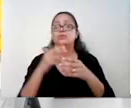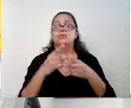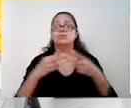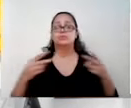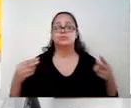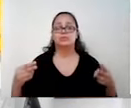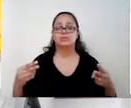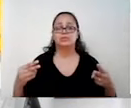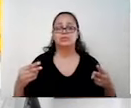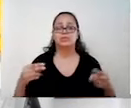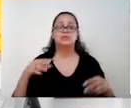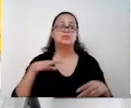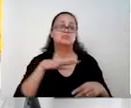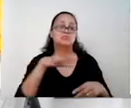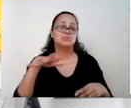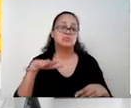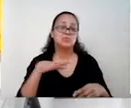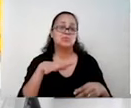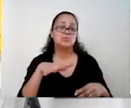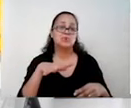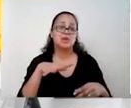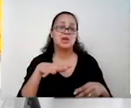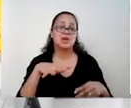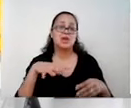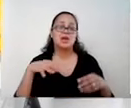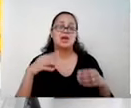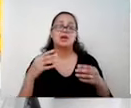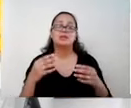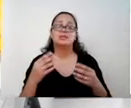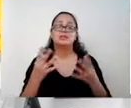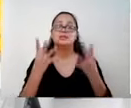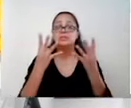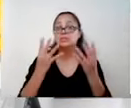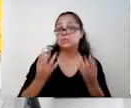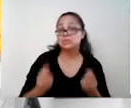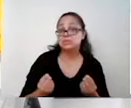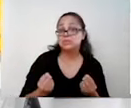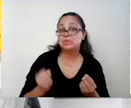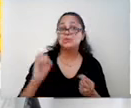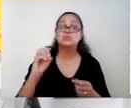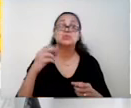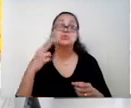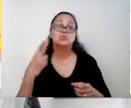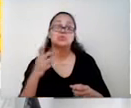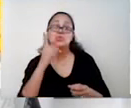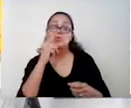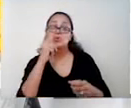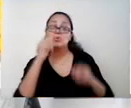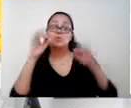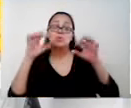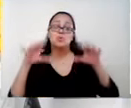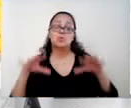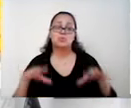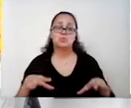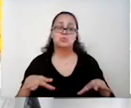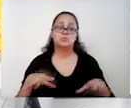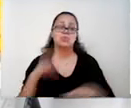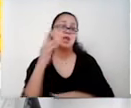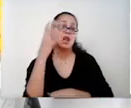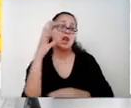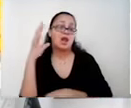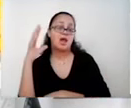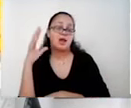em regiões úmidas quanto em regiões secas, em florestas, sobre rochas, sobre árvores. Outros vivem em